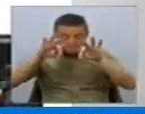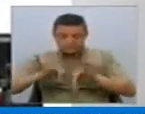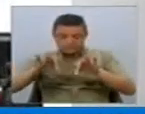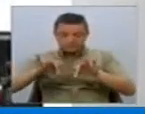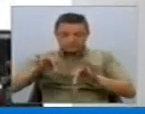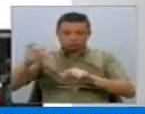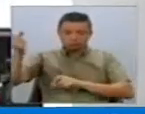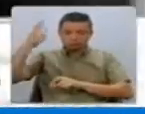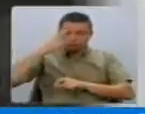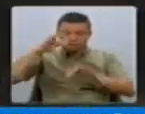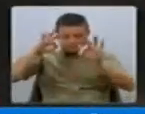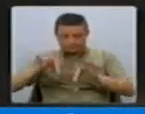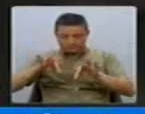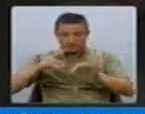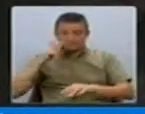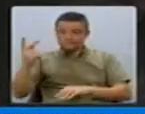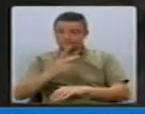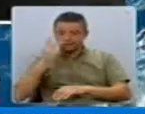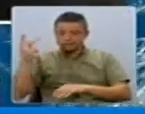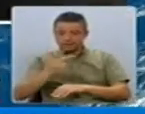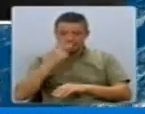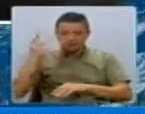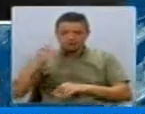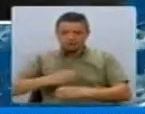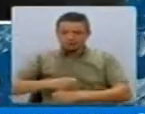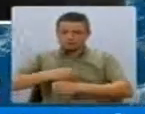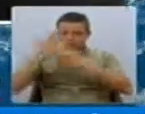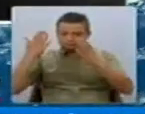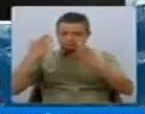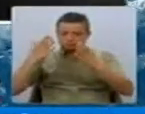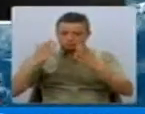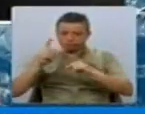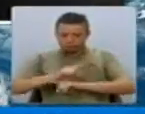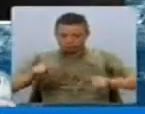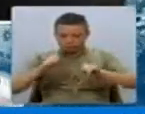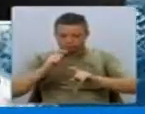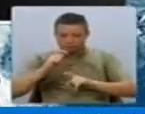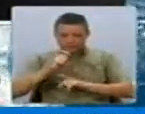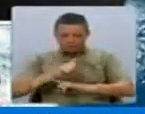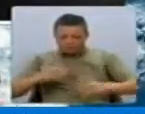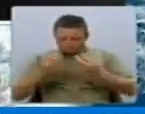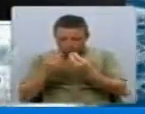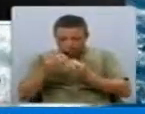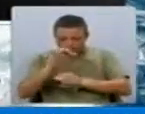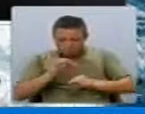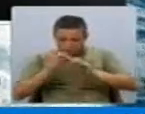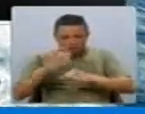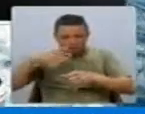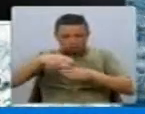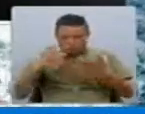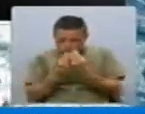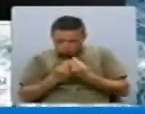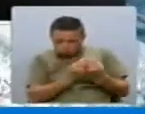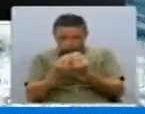na fase final da sua vida, e constituída por matéria degenerada, eletrões e prótons todos muito juntinhos. Portanto, já terá